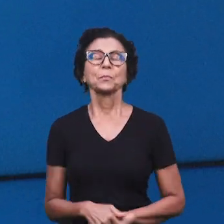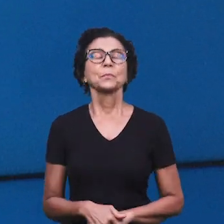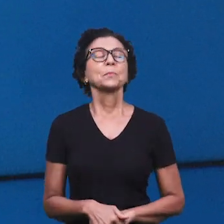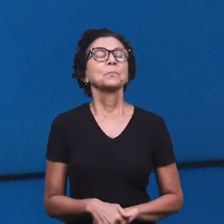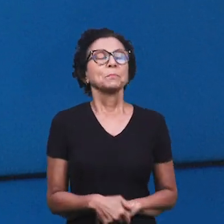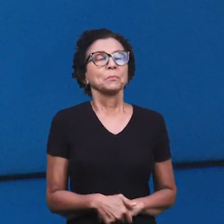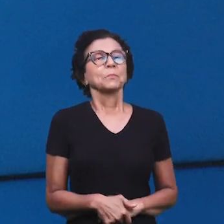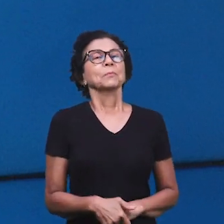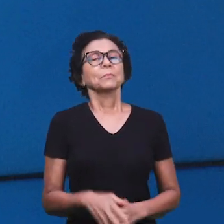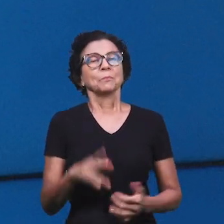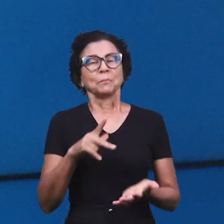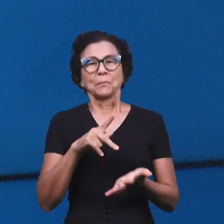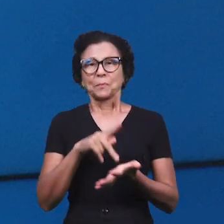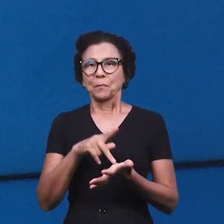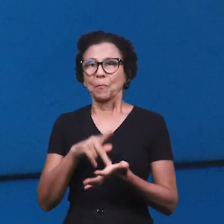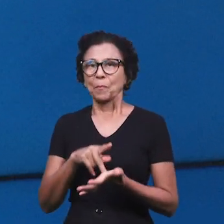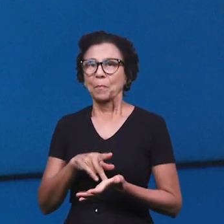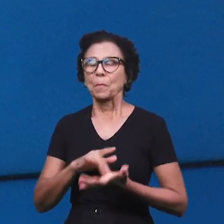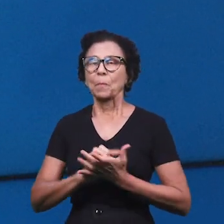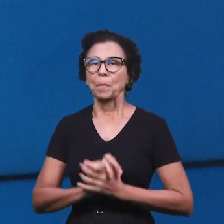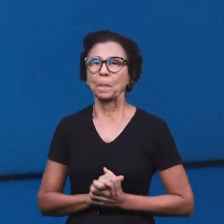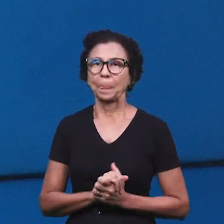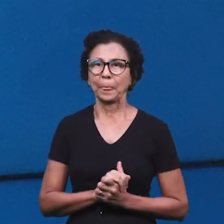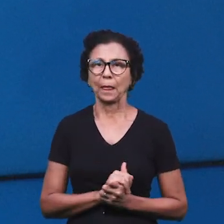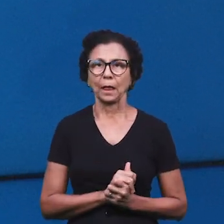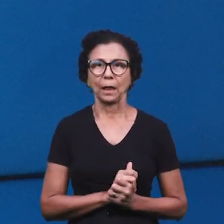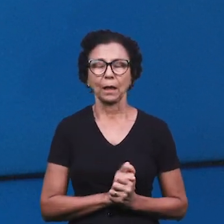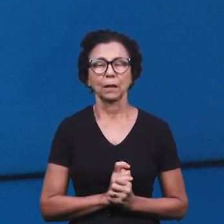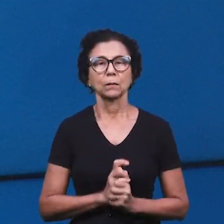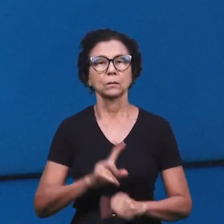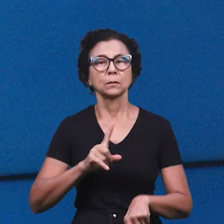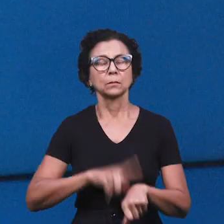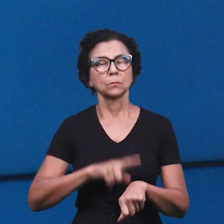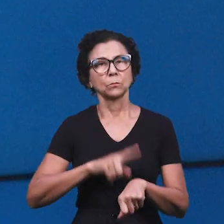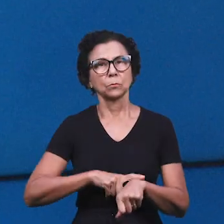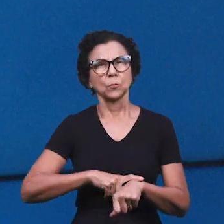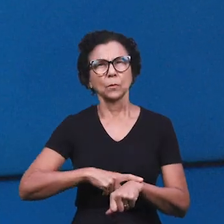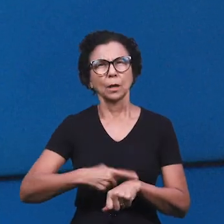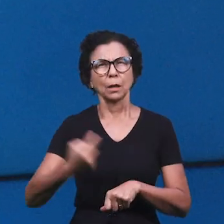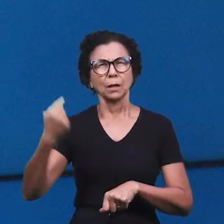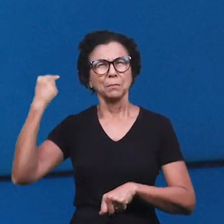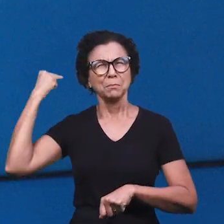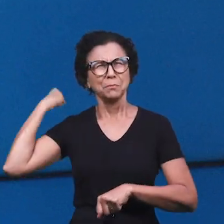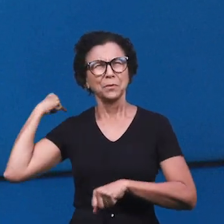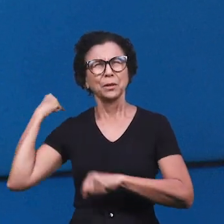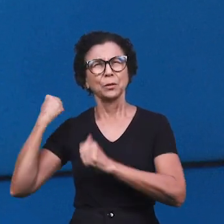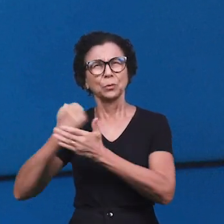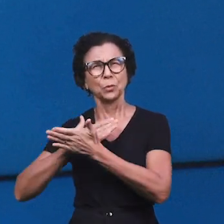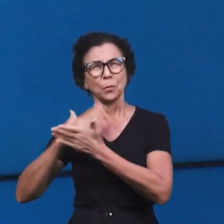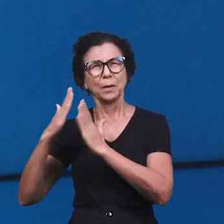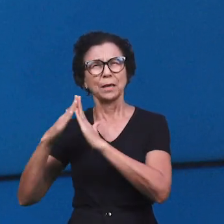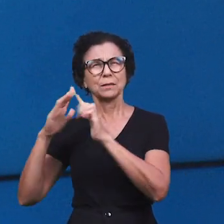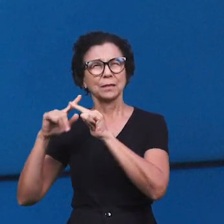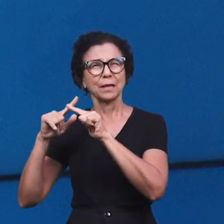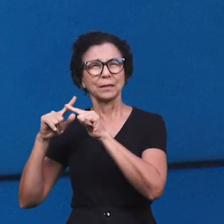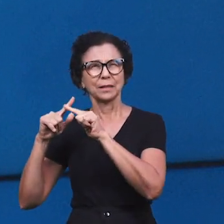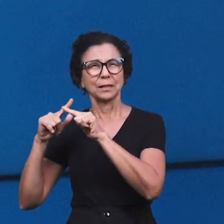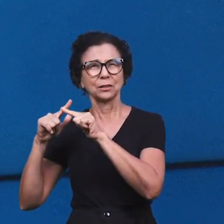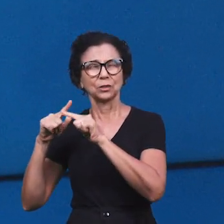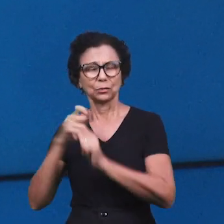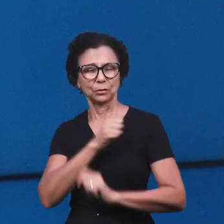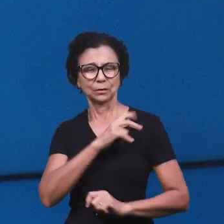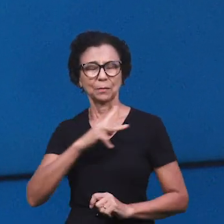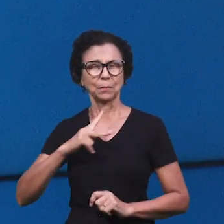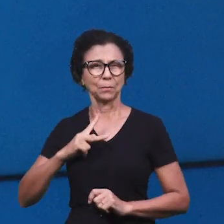ali que aconteceu, ou seja, aquele momento do derramamento do Espírito Santo, lá no início da igreja, ali a palavra de Deus